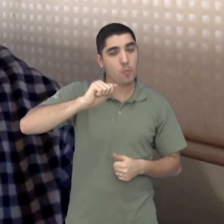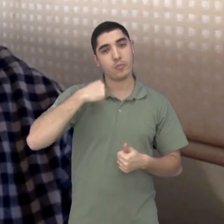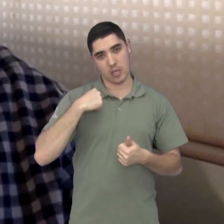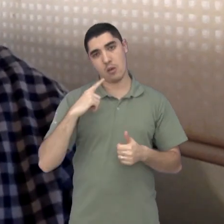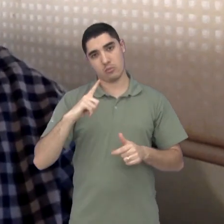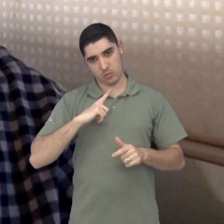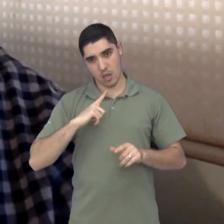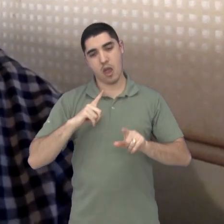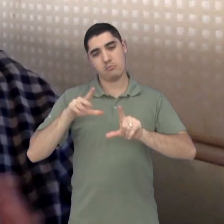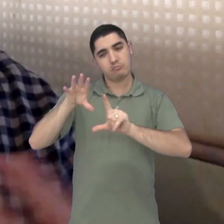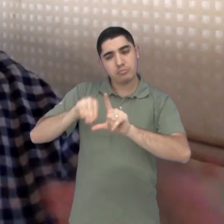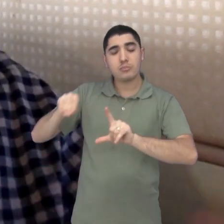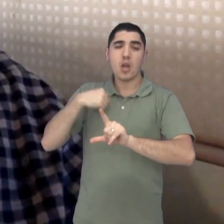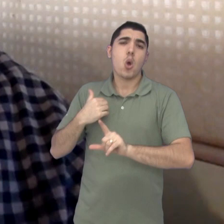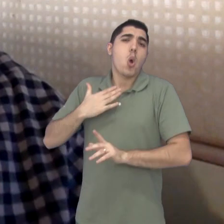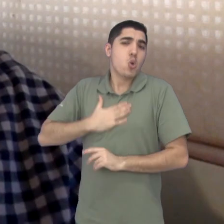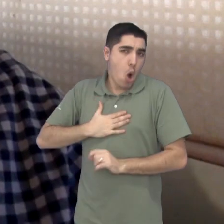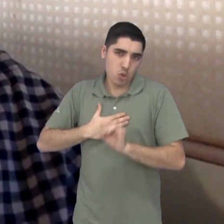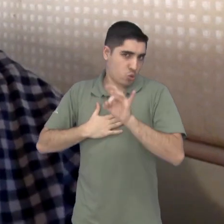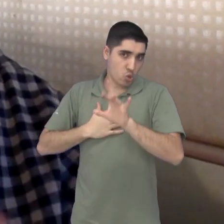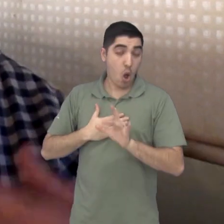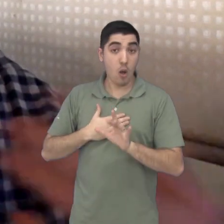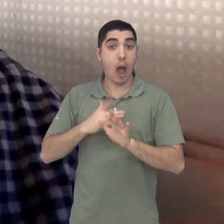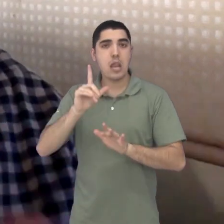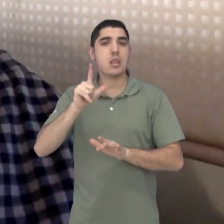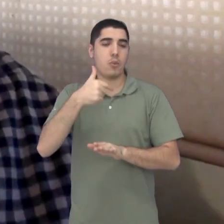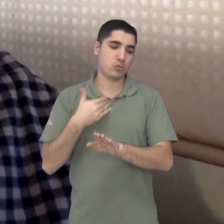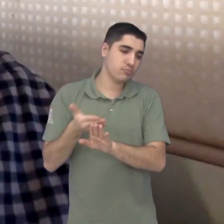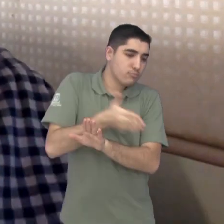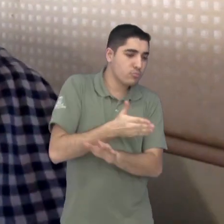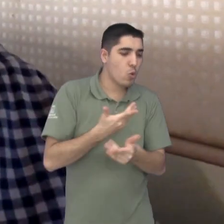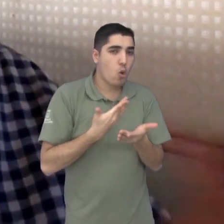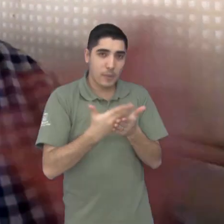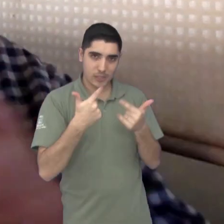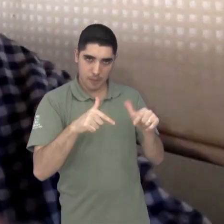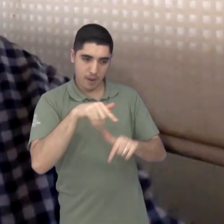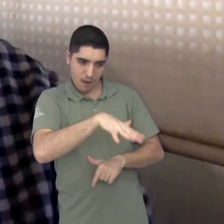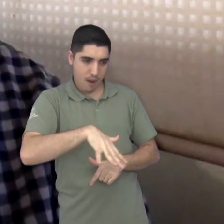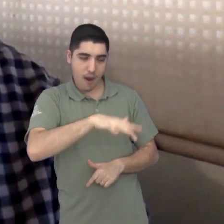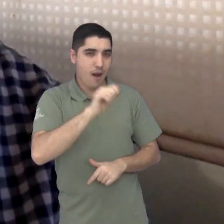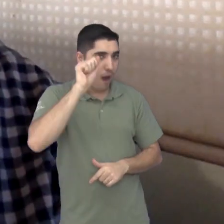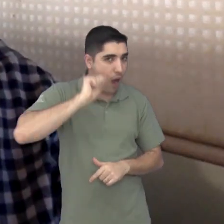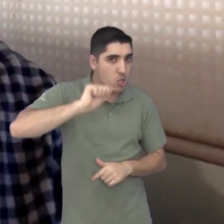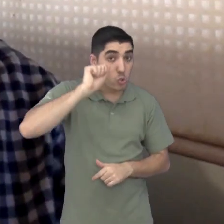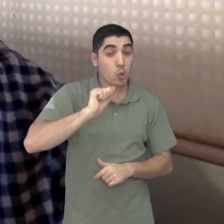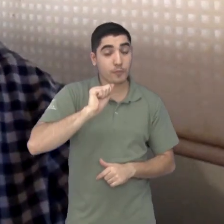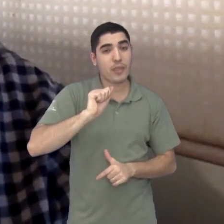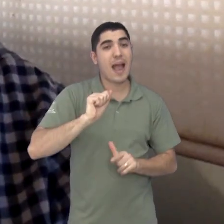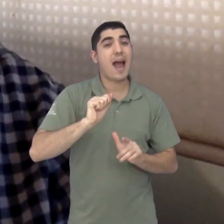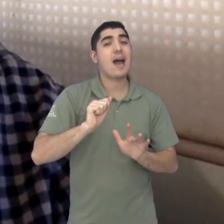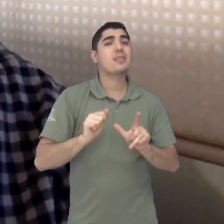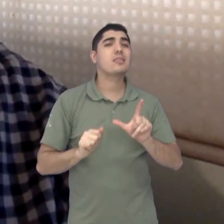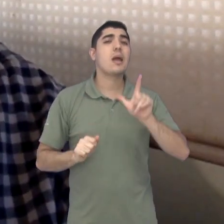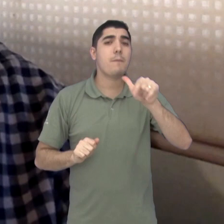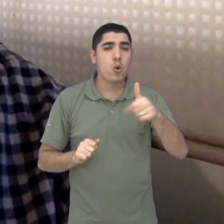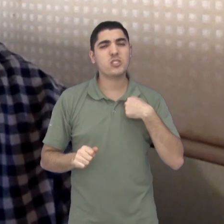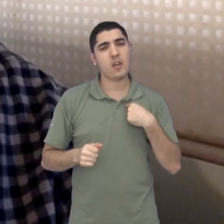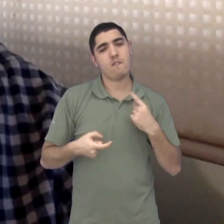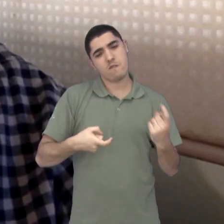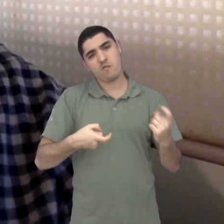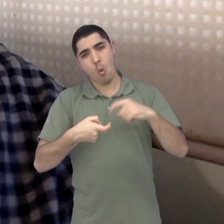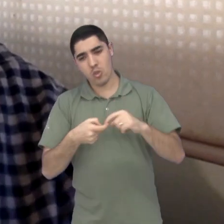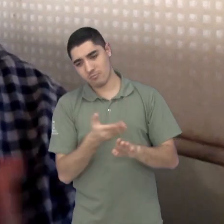meio por osmose, aí eu fui trabalhar como ator e tal, e quando voltei a lidar